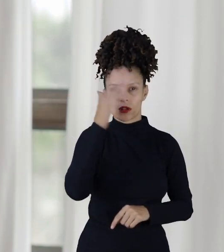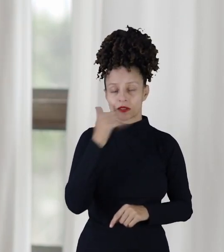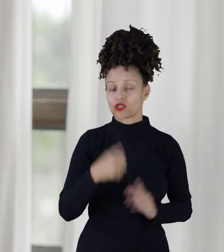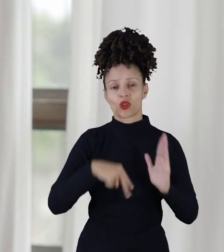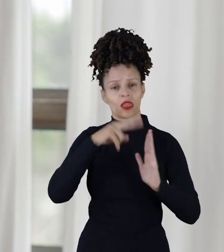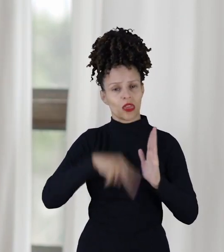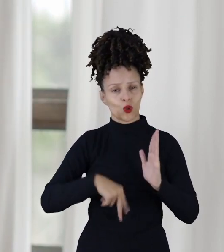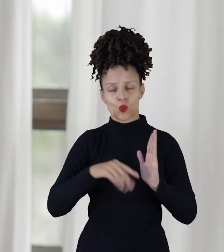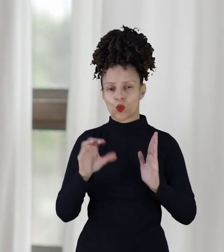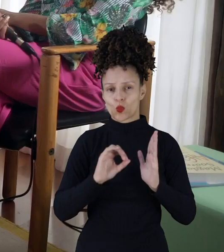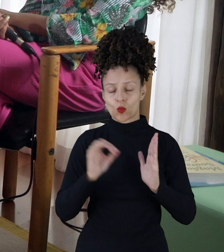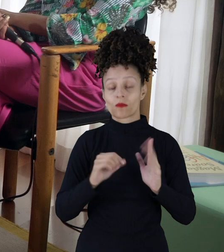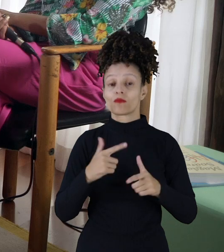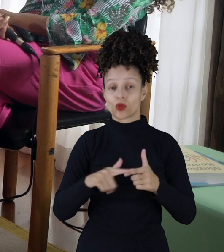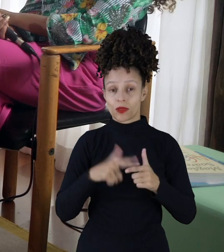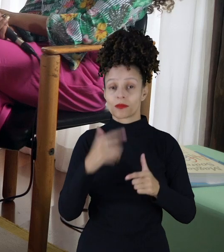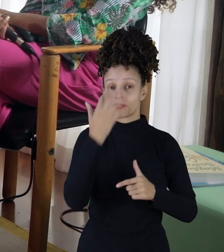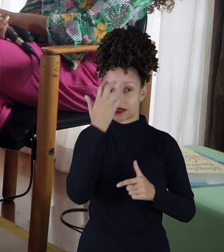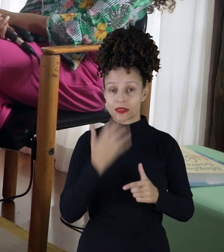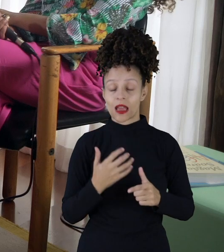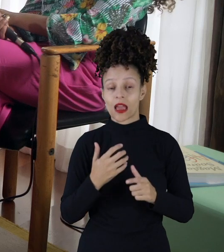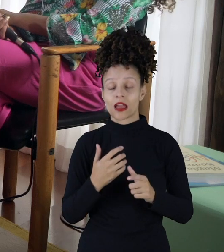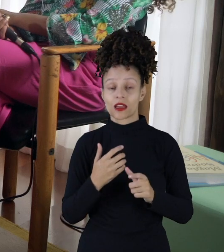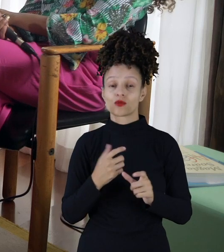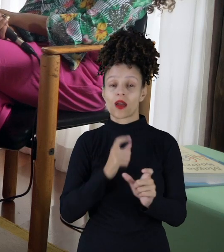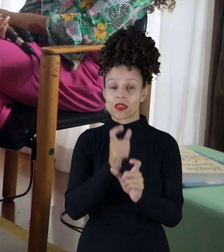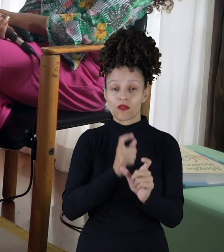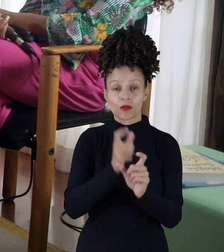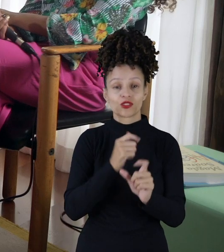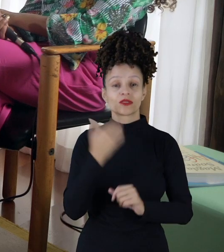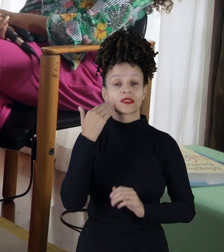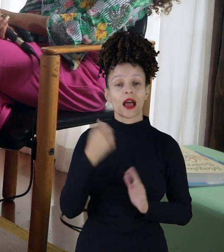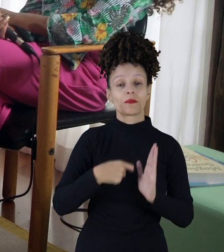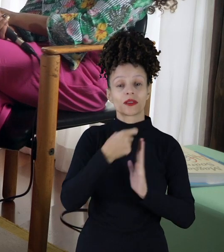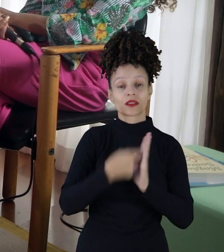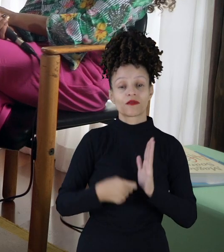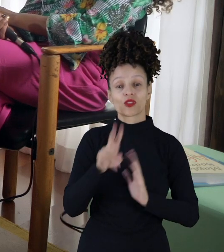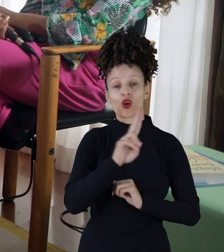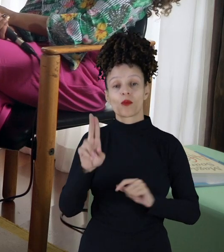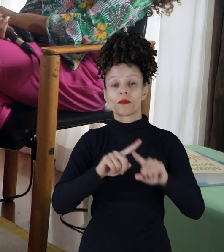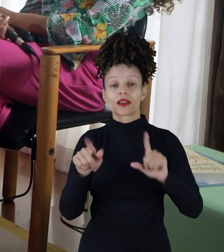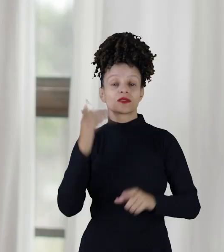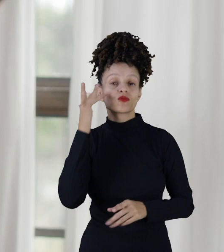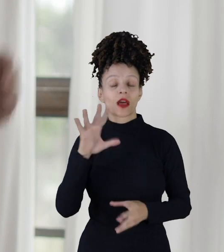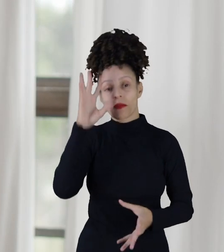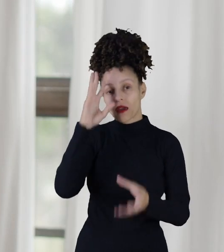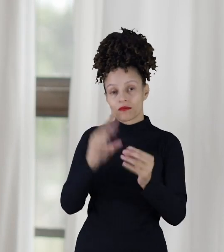adolescentes, mal liam. Tinha um problema sério, a gente chama de analfabetismo funcional, né? Sabe escrever o nome, mas não